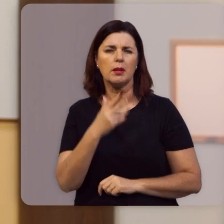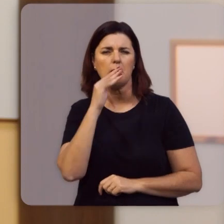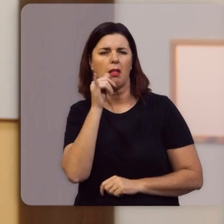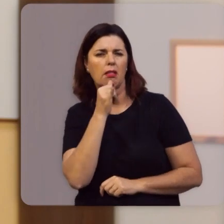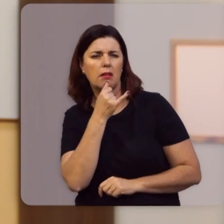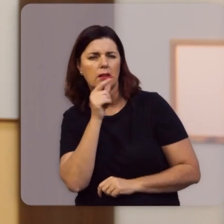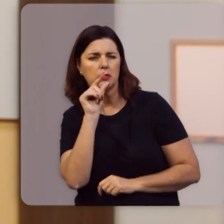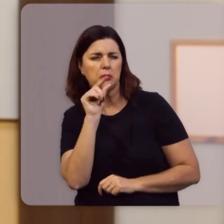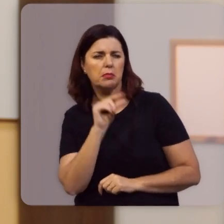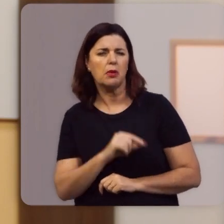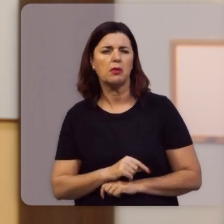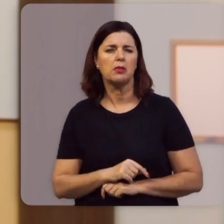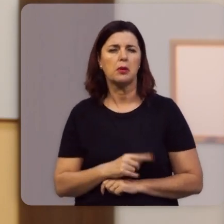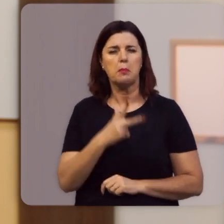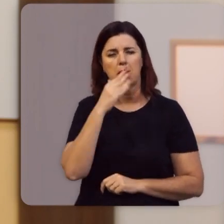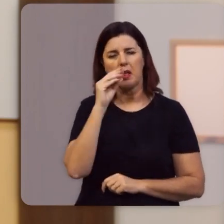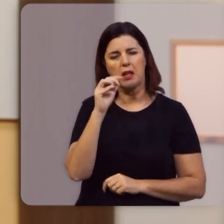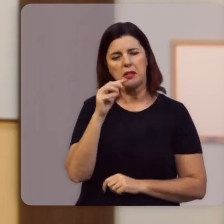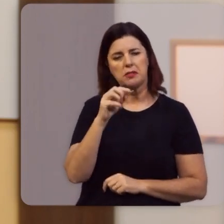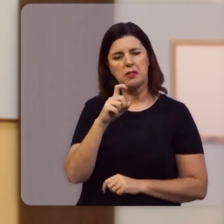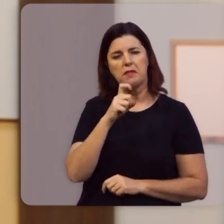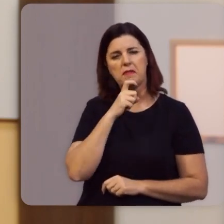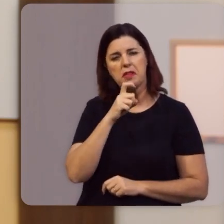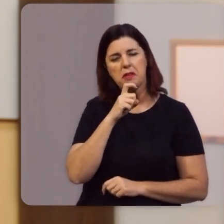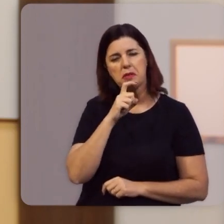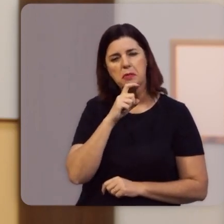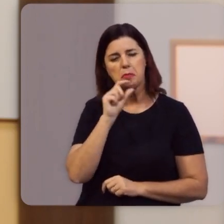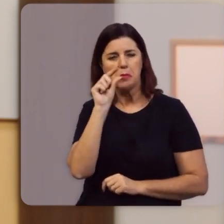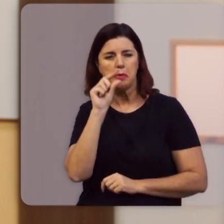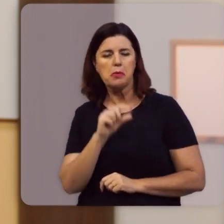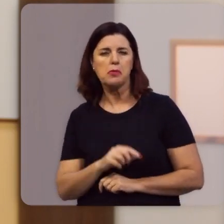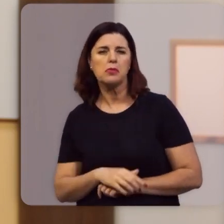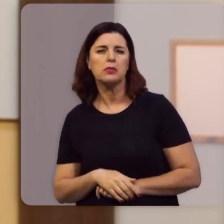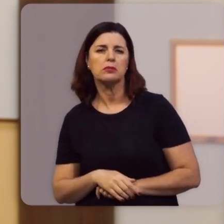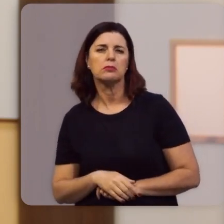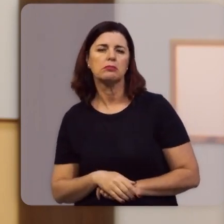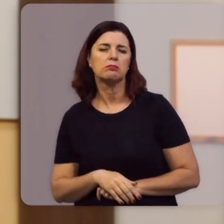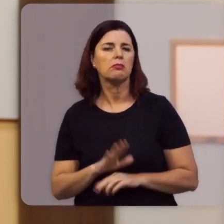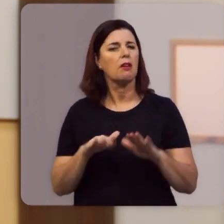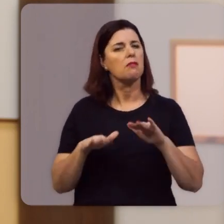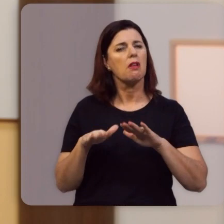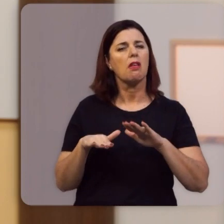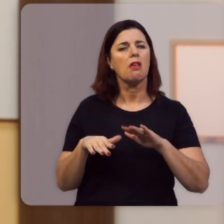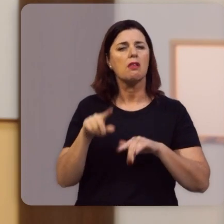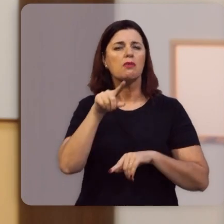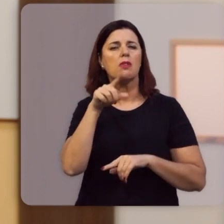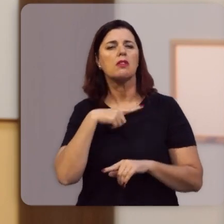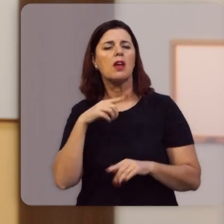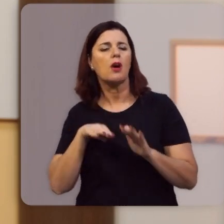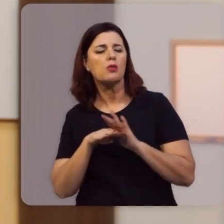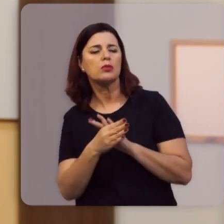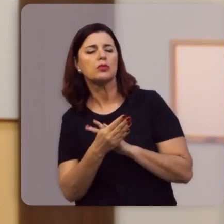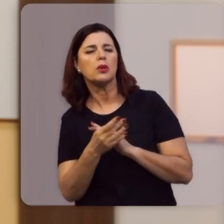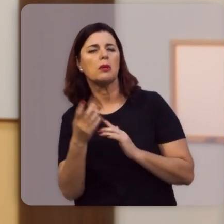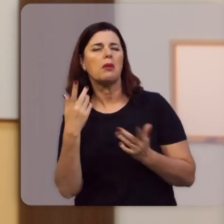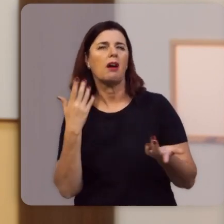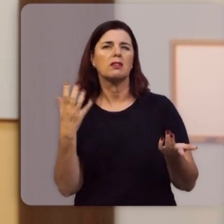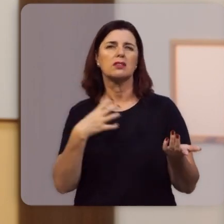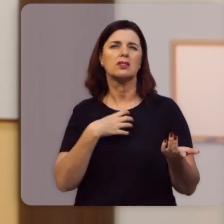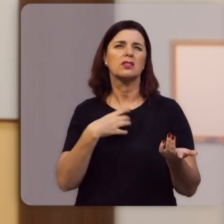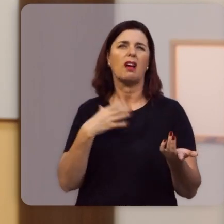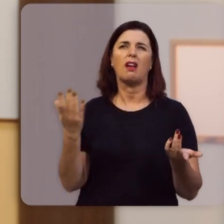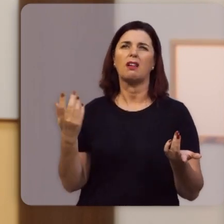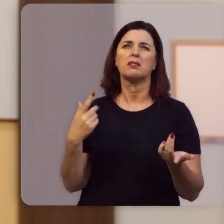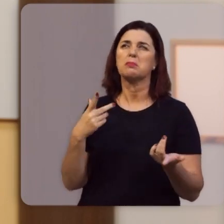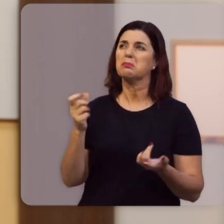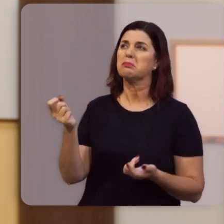apático, talvez frio, talvez gelado. Talvez você se acostumou com o sagrado e isso não mexe